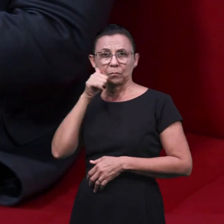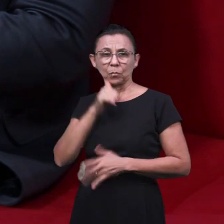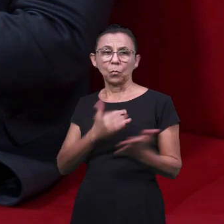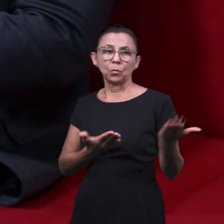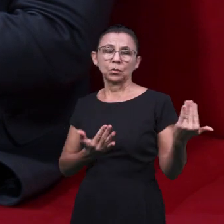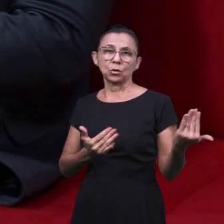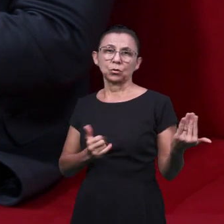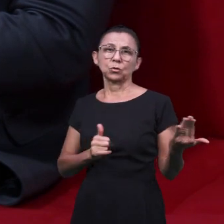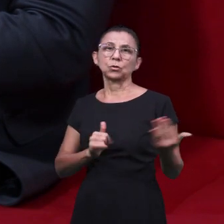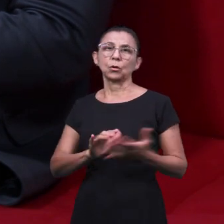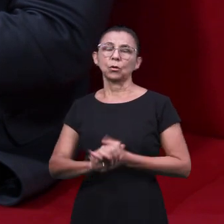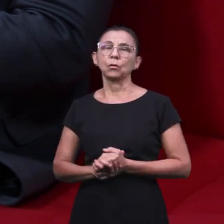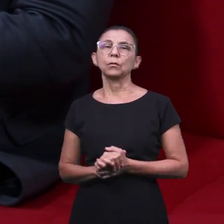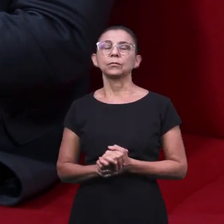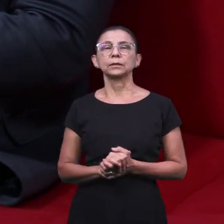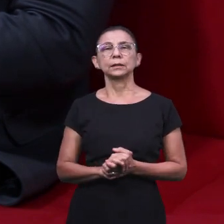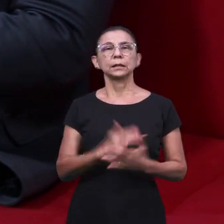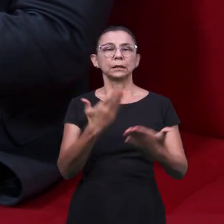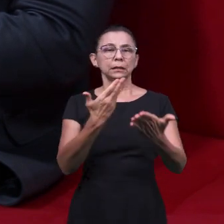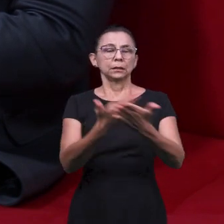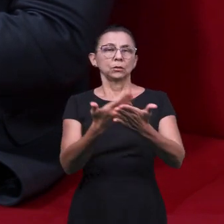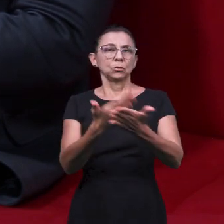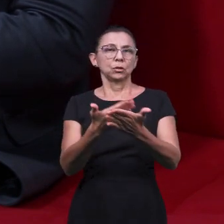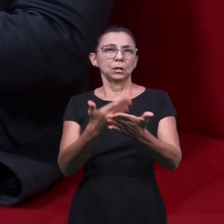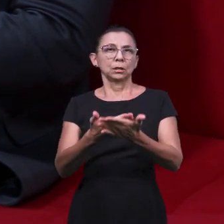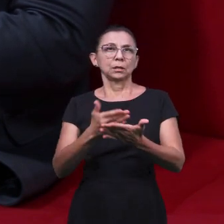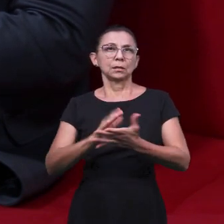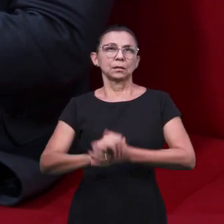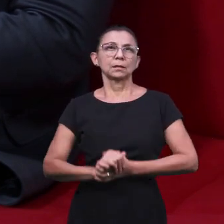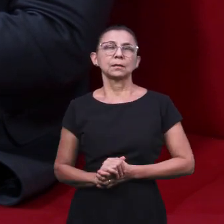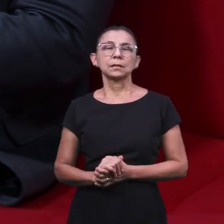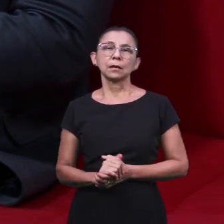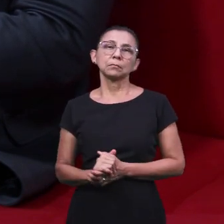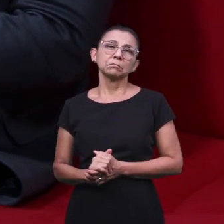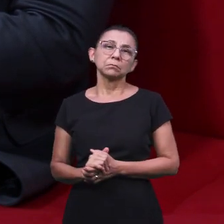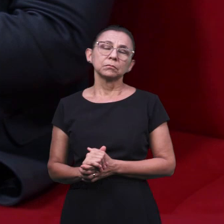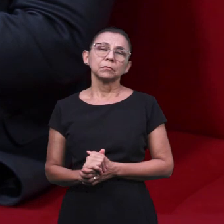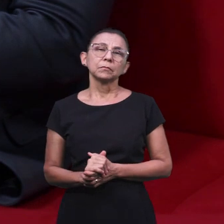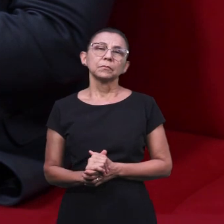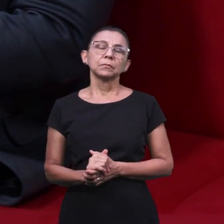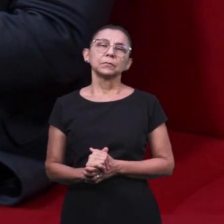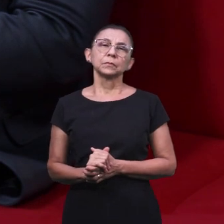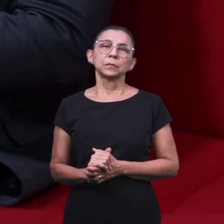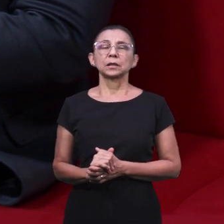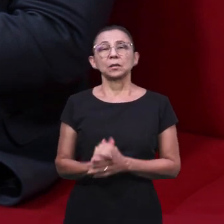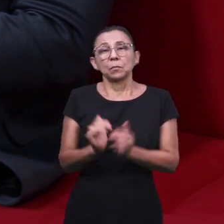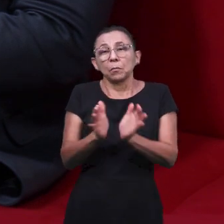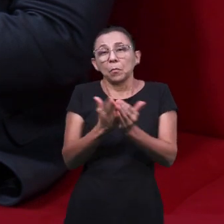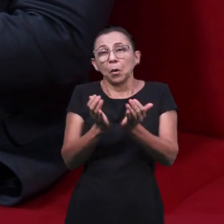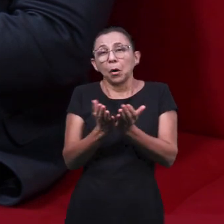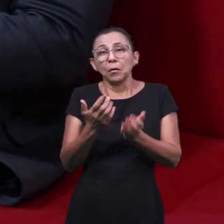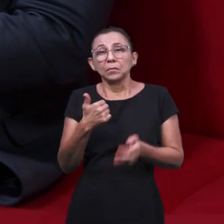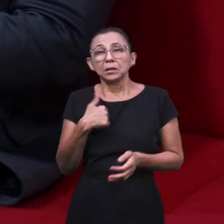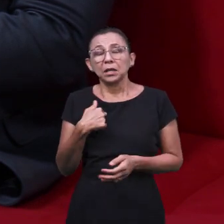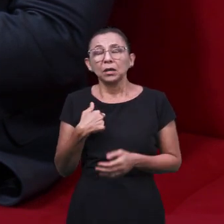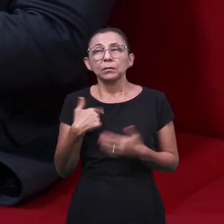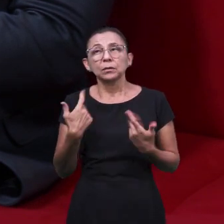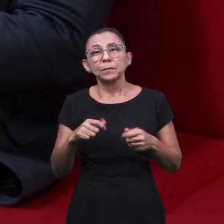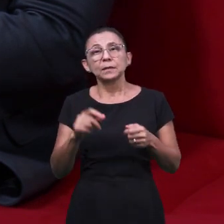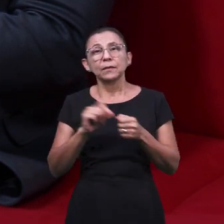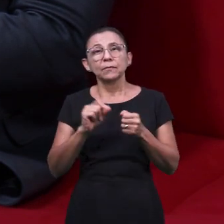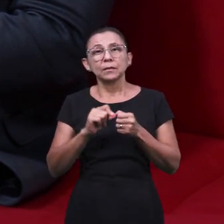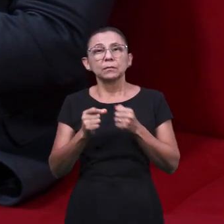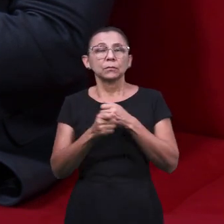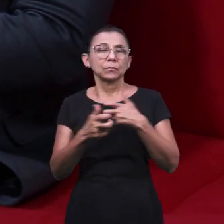uma família que não tinha recursos, então tinha que fazer alguma coisa. E mas eu comecei mesmo